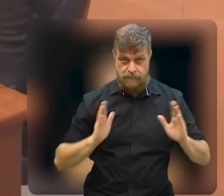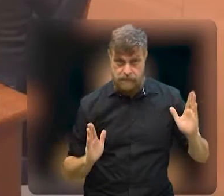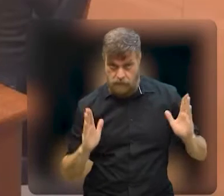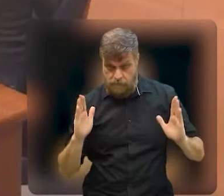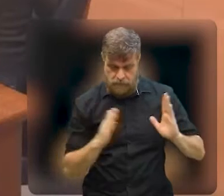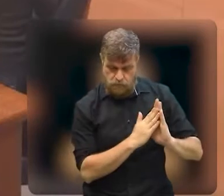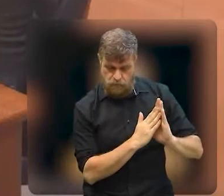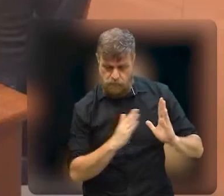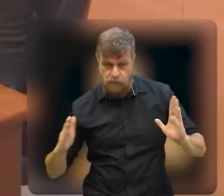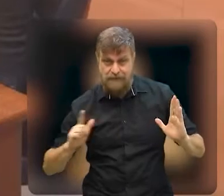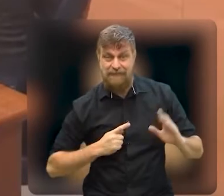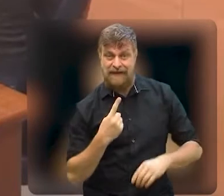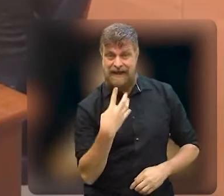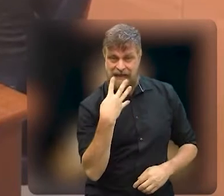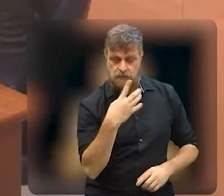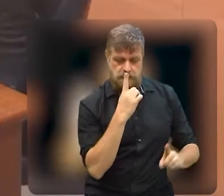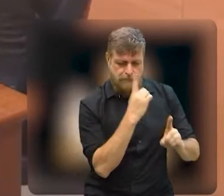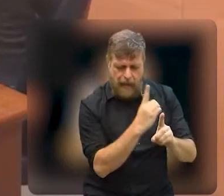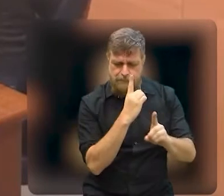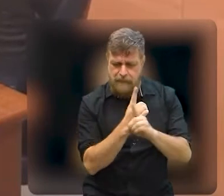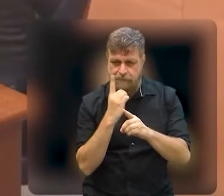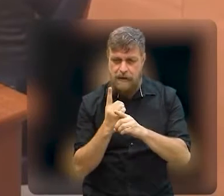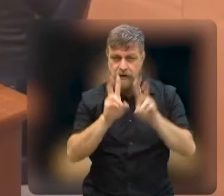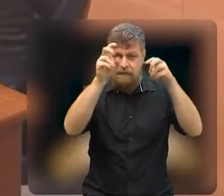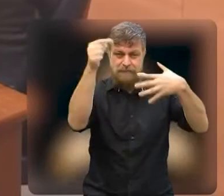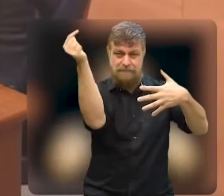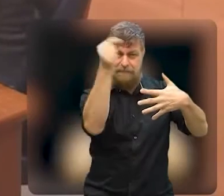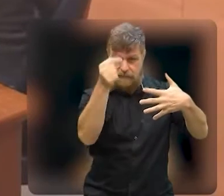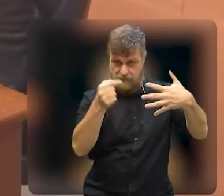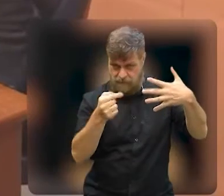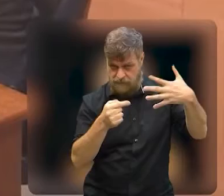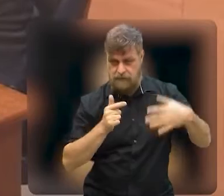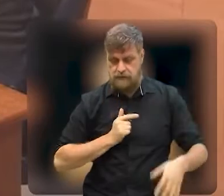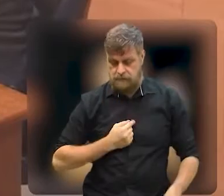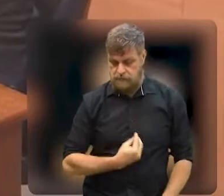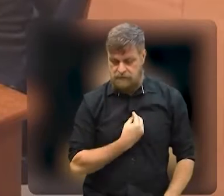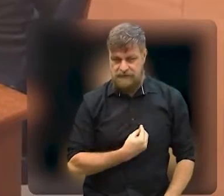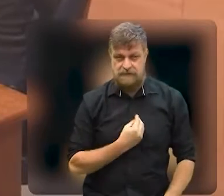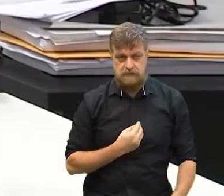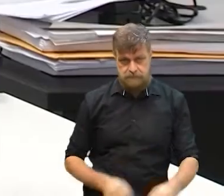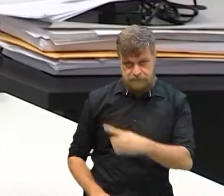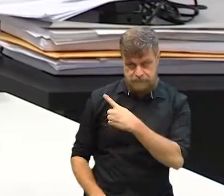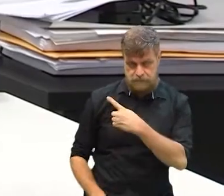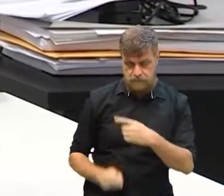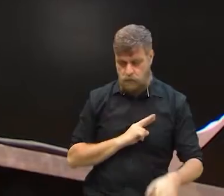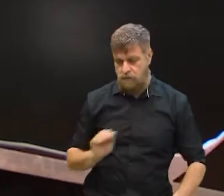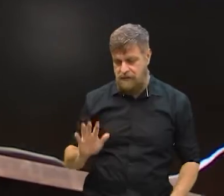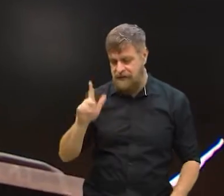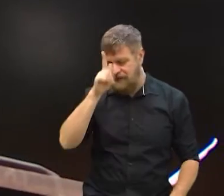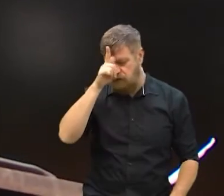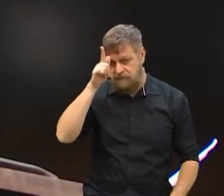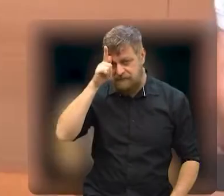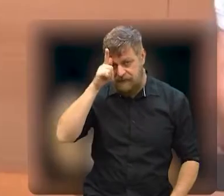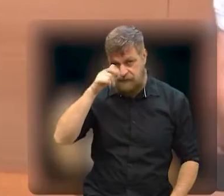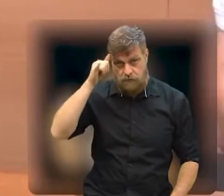o período foram realizados 14 encontros com diversos temas. Fazem parte do grupo os vereadores Rubens Gás,